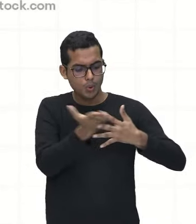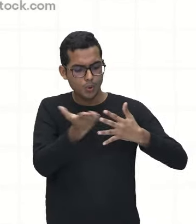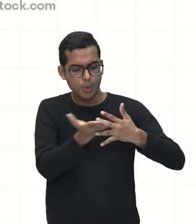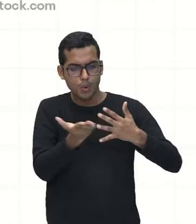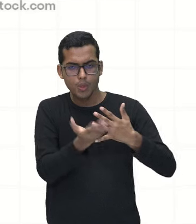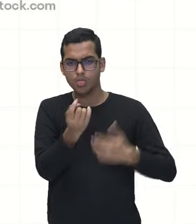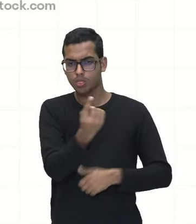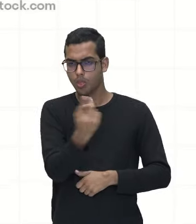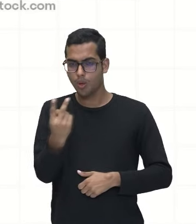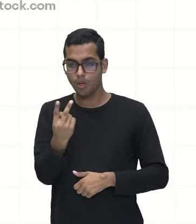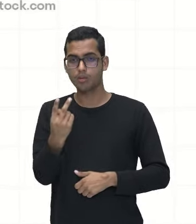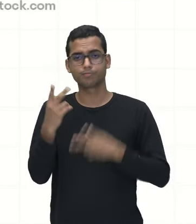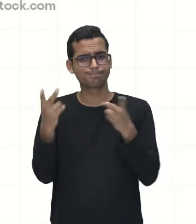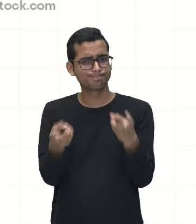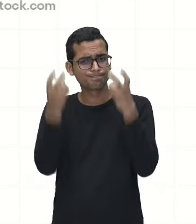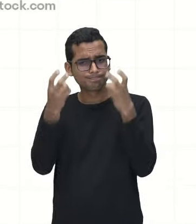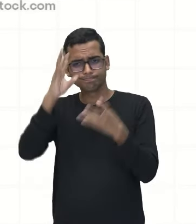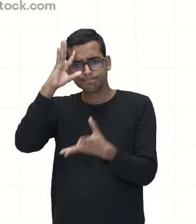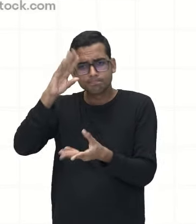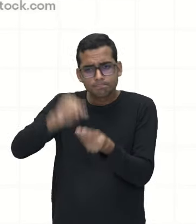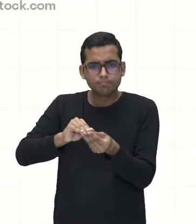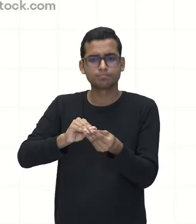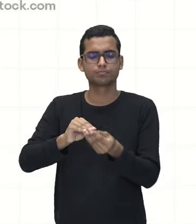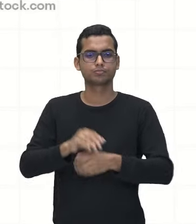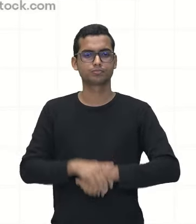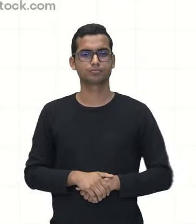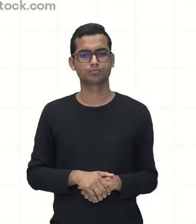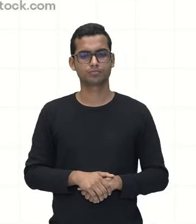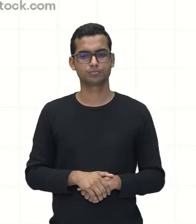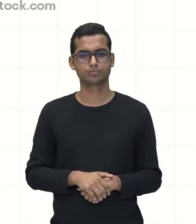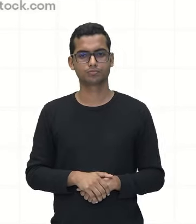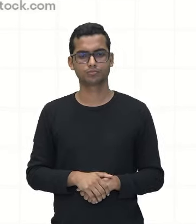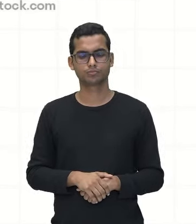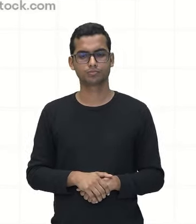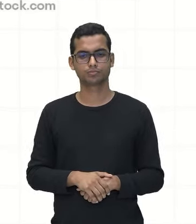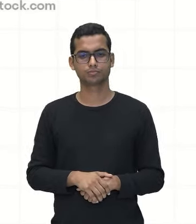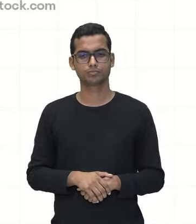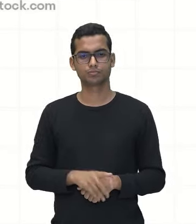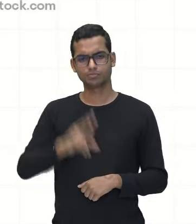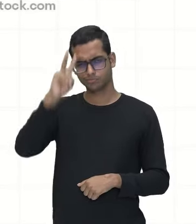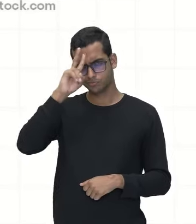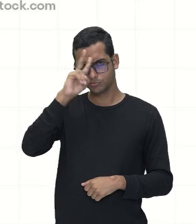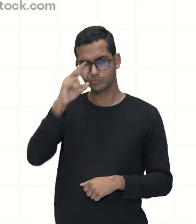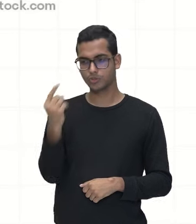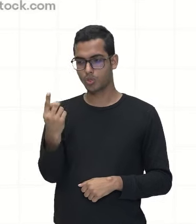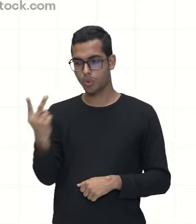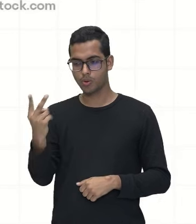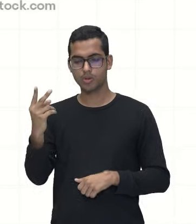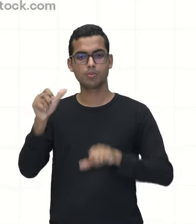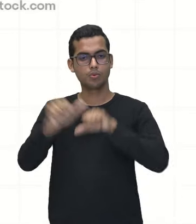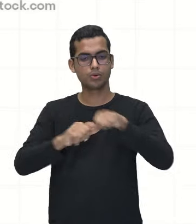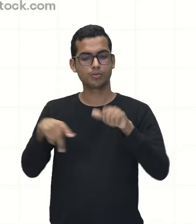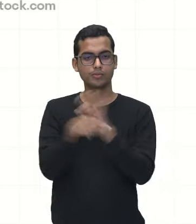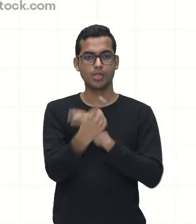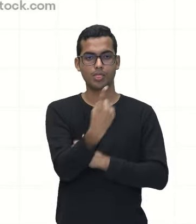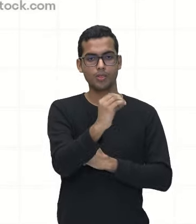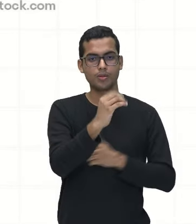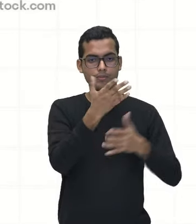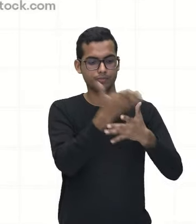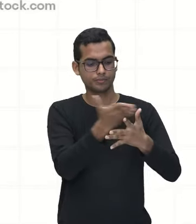percepção das coisas. Nós arredondamos 12 para 10, é como se nós estivéssemos pensando em 10 parcelas, né? Mas